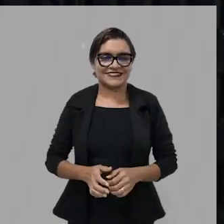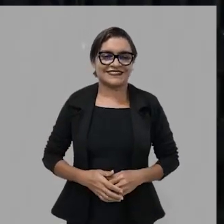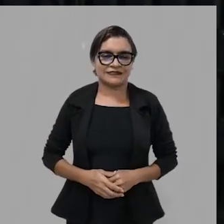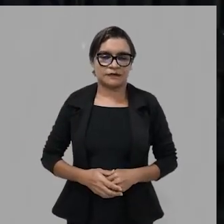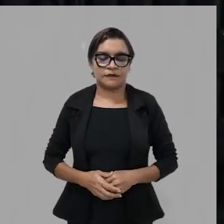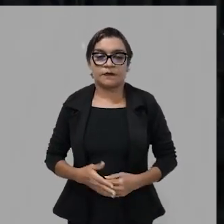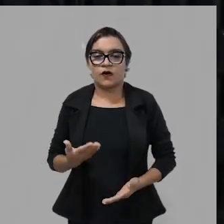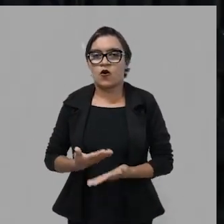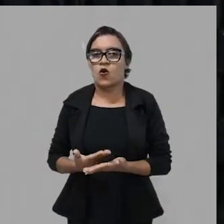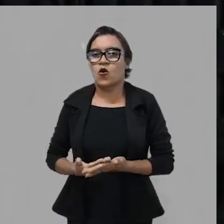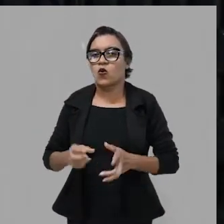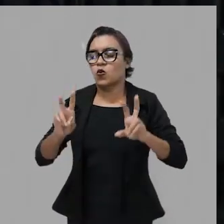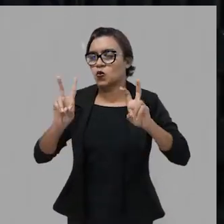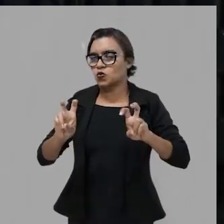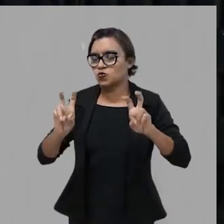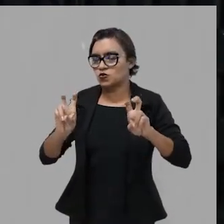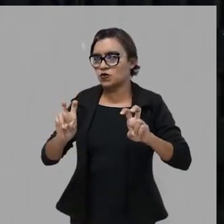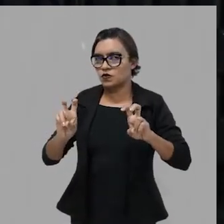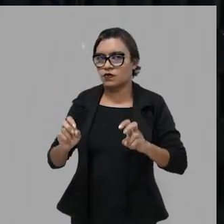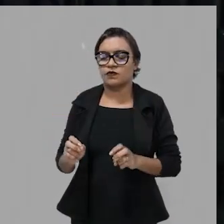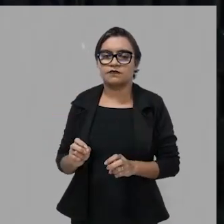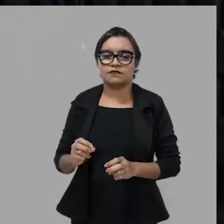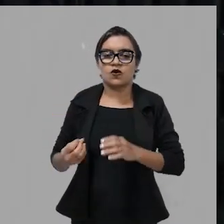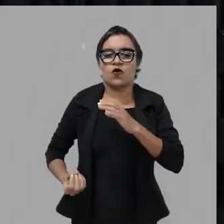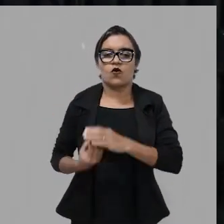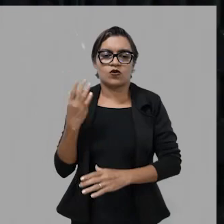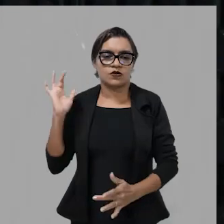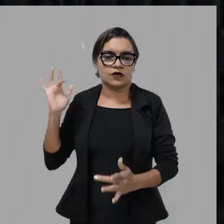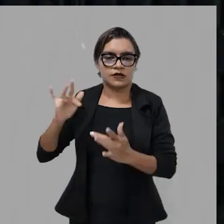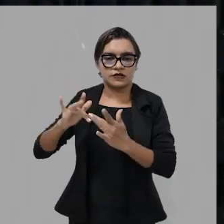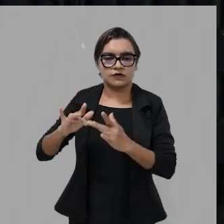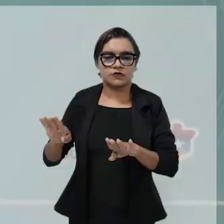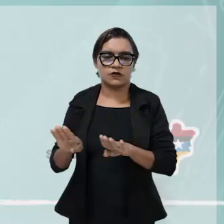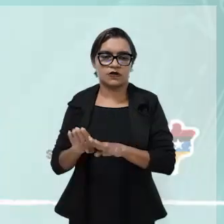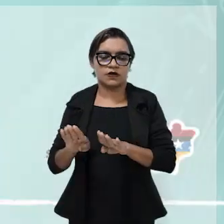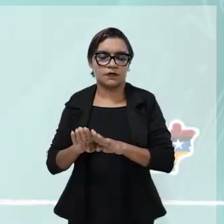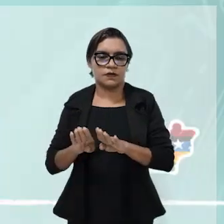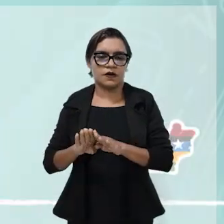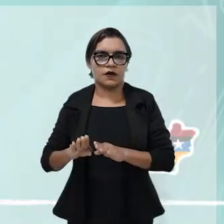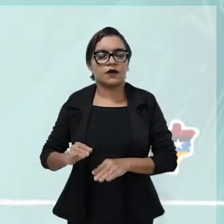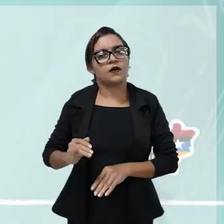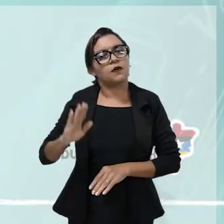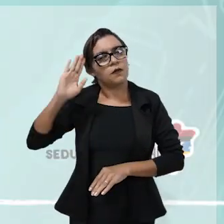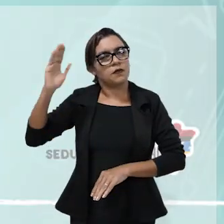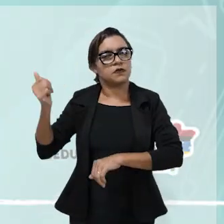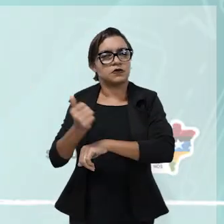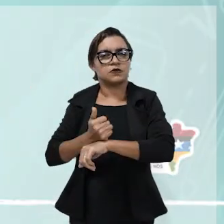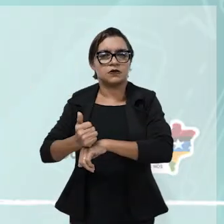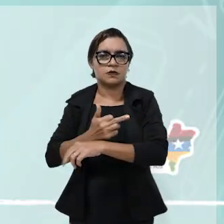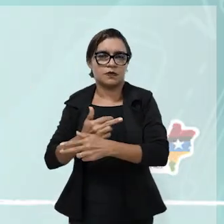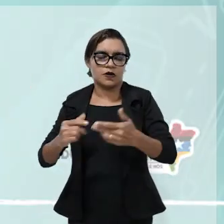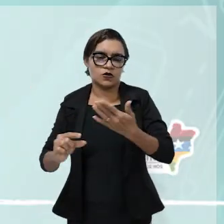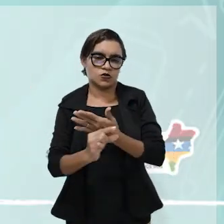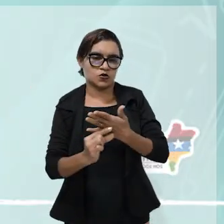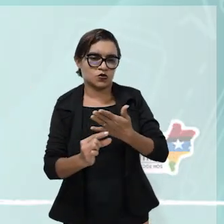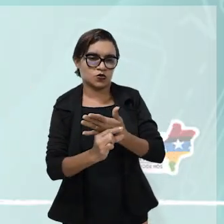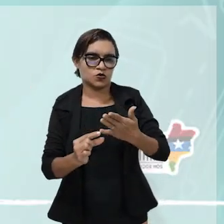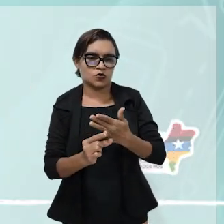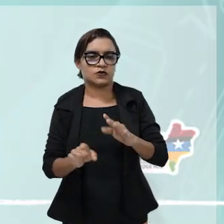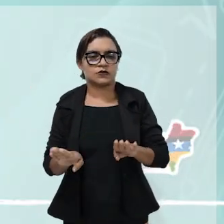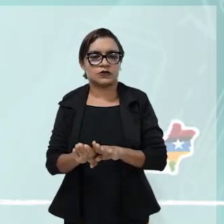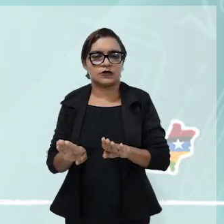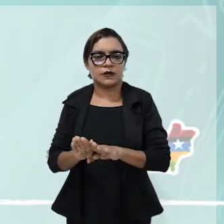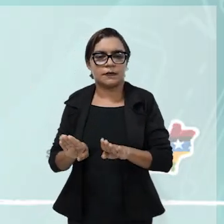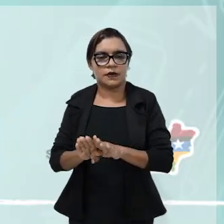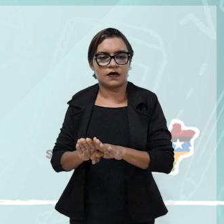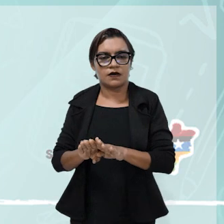aula de hoje vamos ver um pouquinho sobre a origem do classicismo e os principais autores desse movimento, Sá de Miranda, e um pouquinho sobre